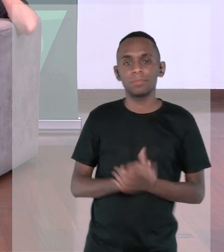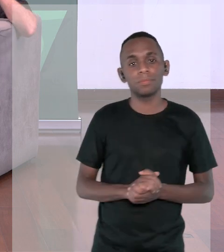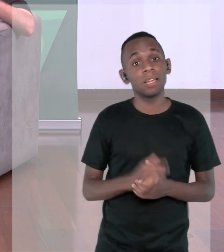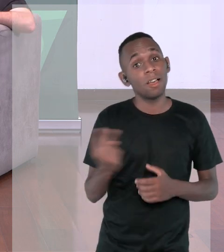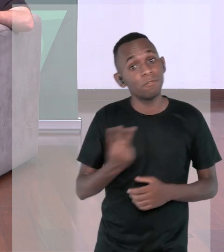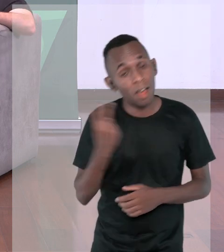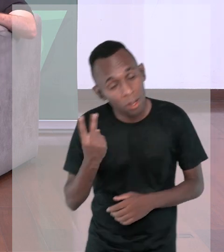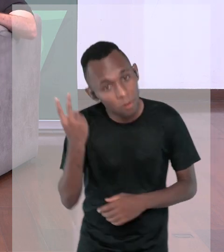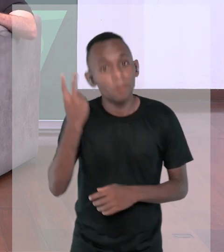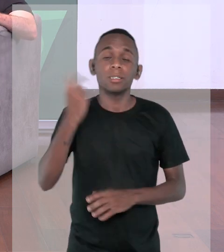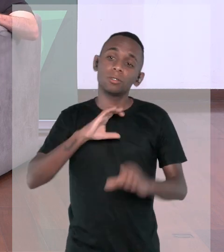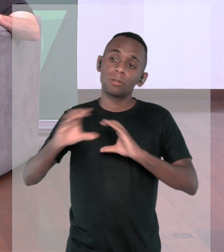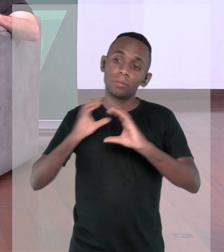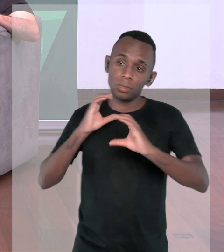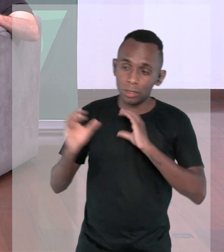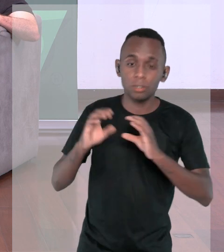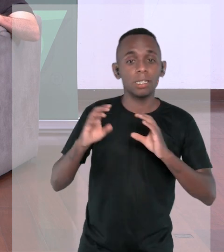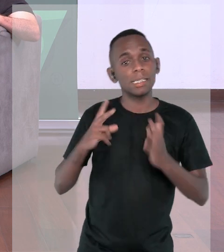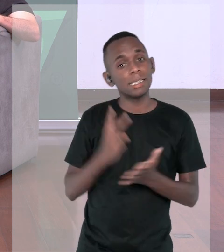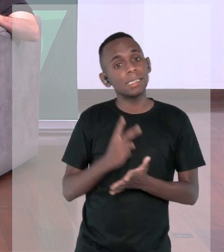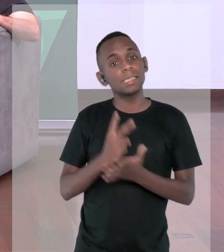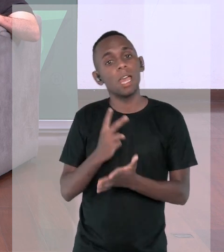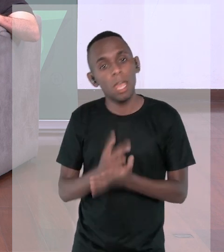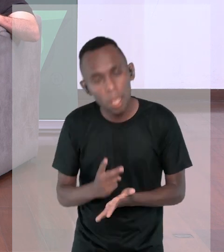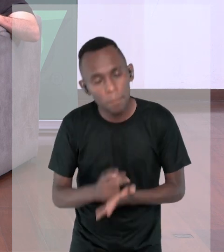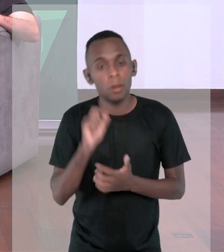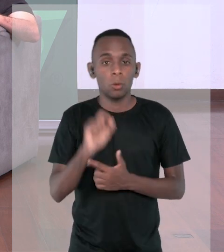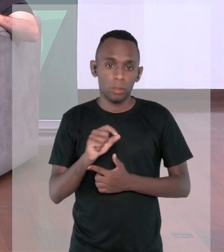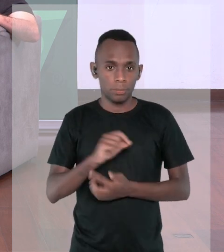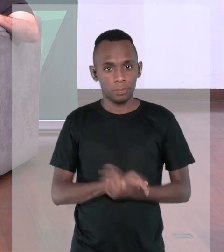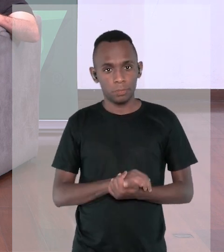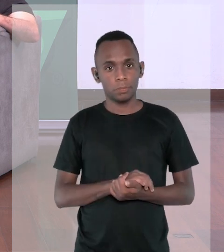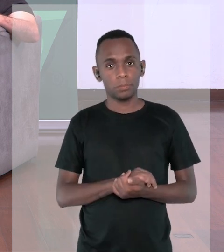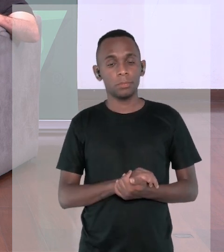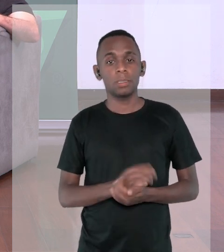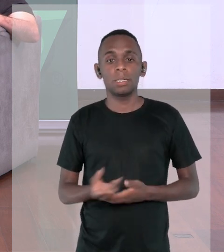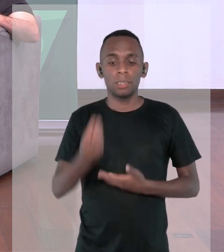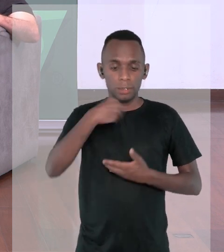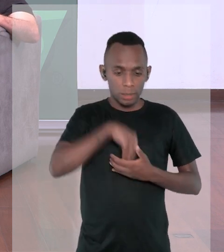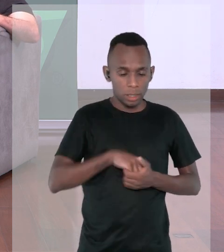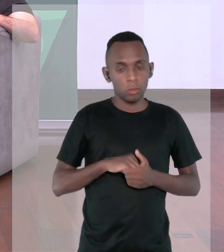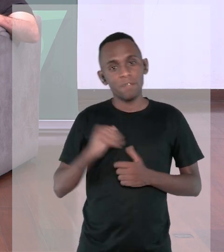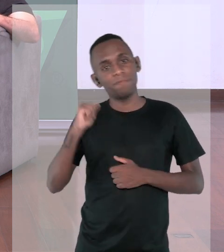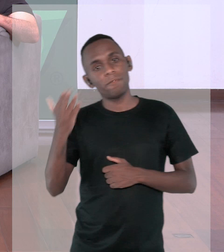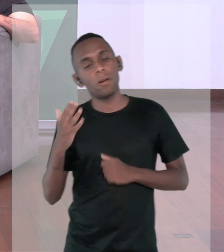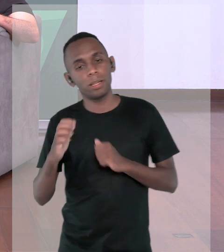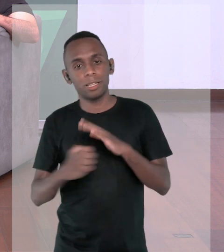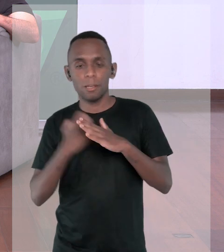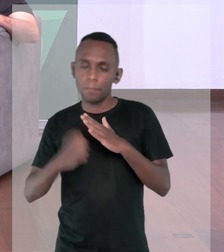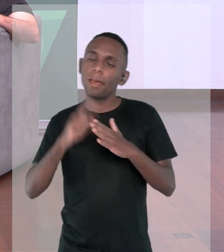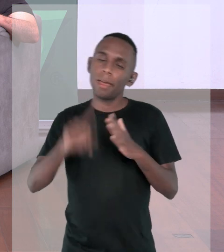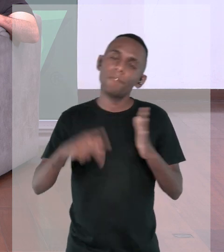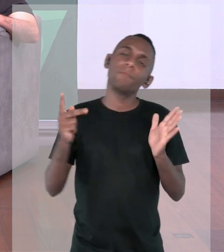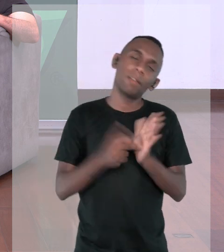Valores corporativos é como se a todo momento a gente dissesse para dentro e para fora da empresa, é